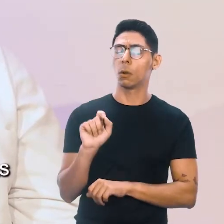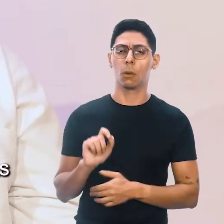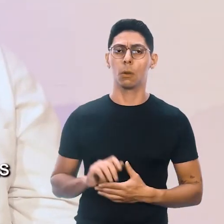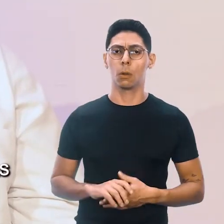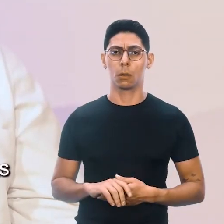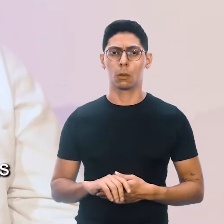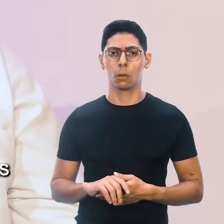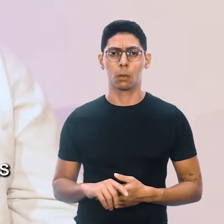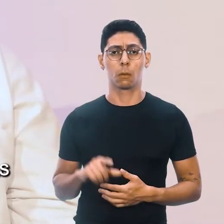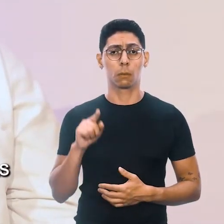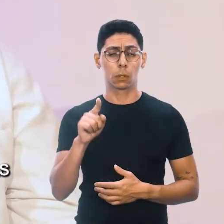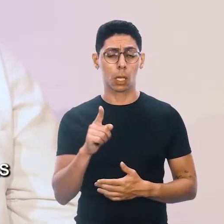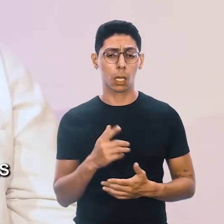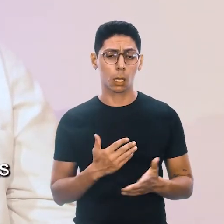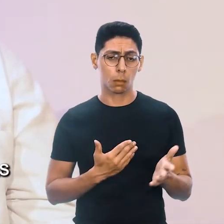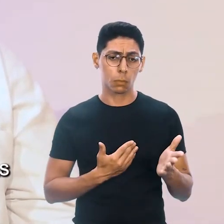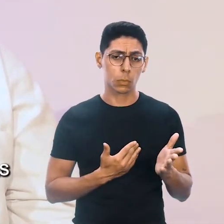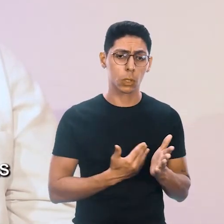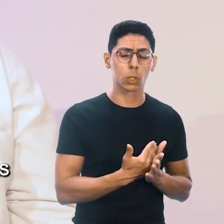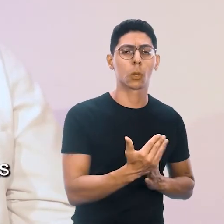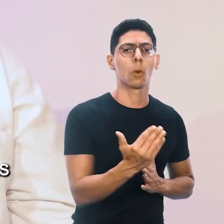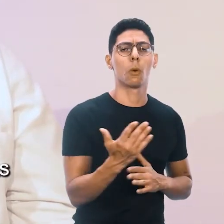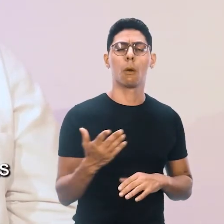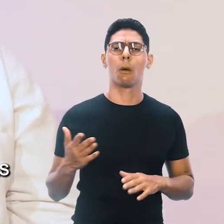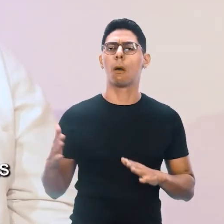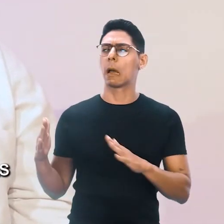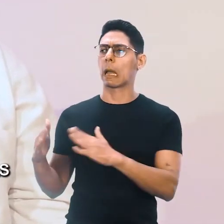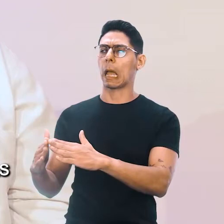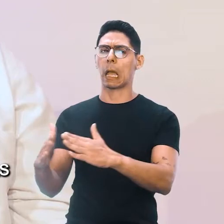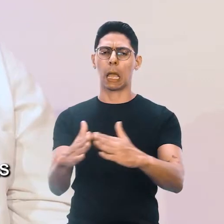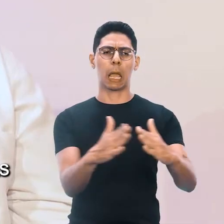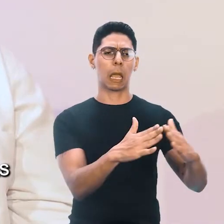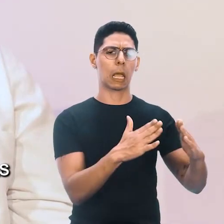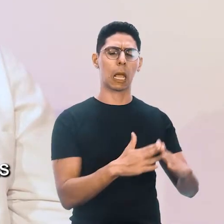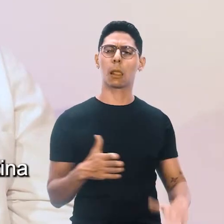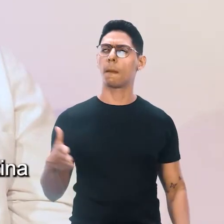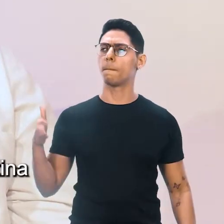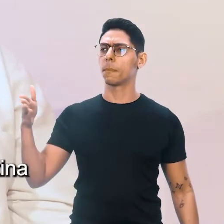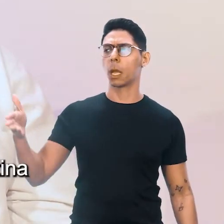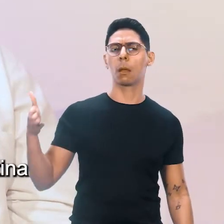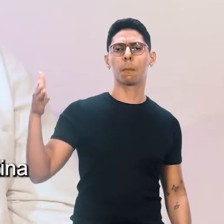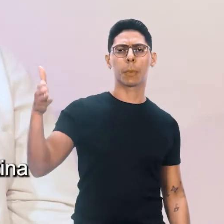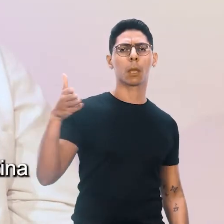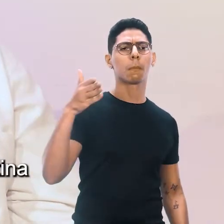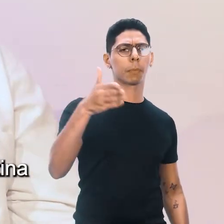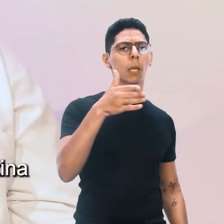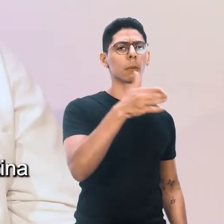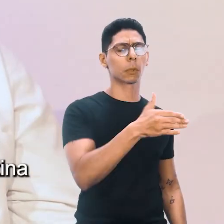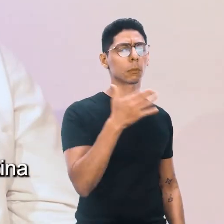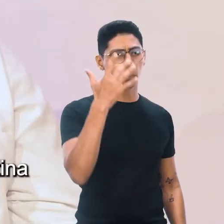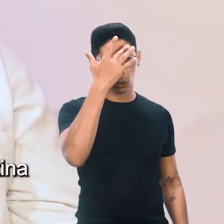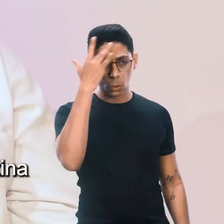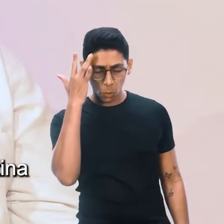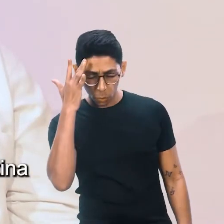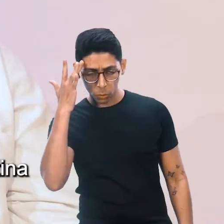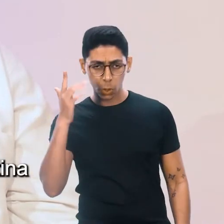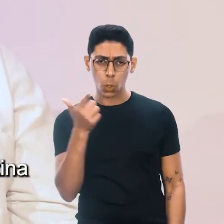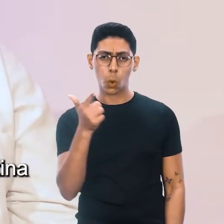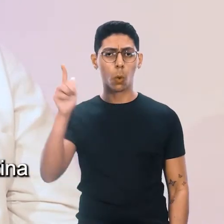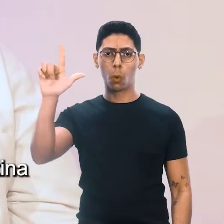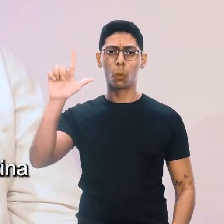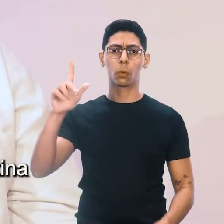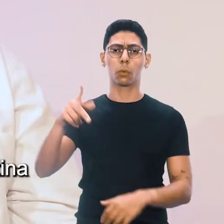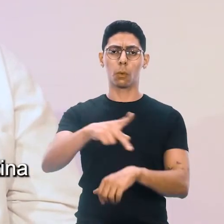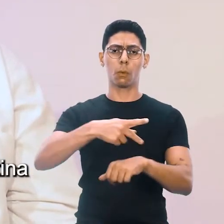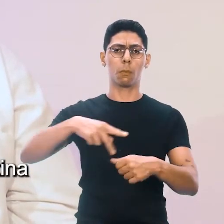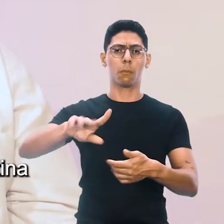você entrou na casa de muitas pessoas no Brasil e alguns outros países da América Latina